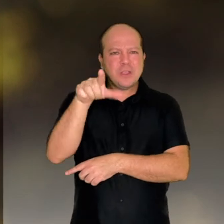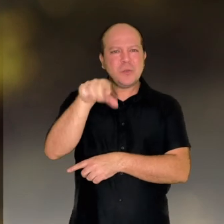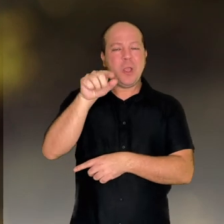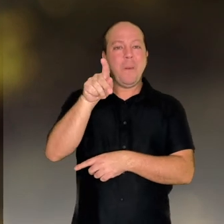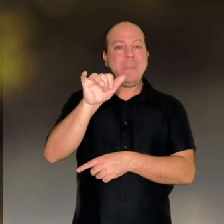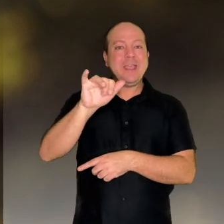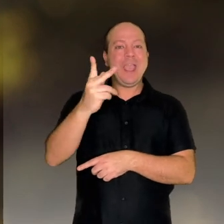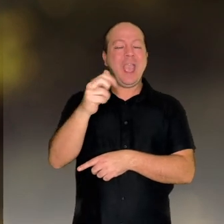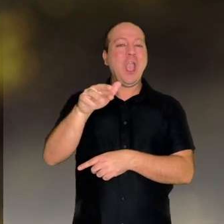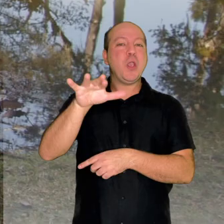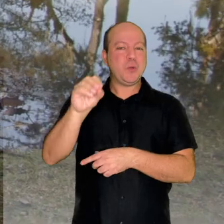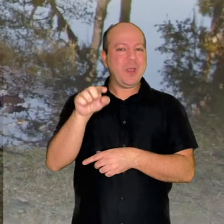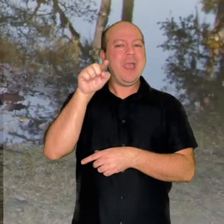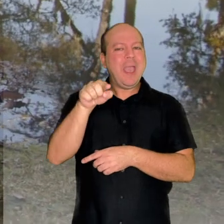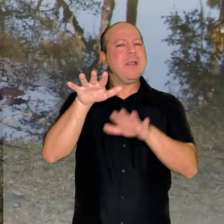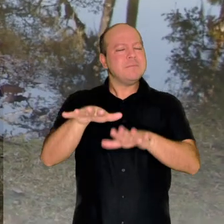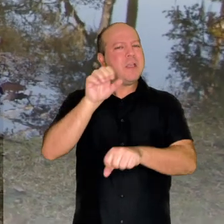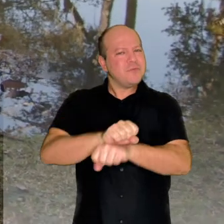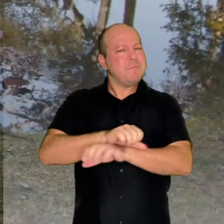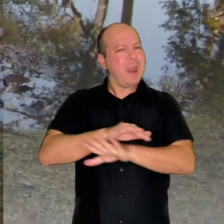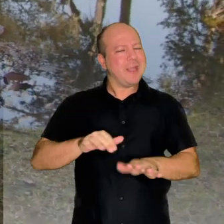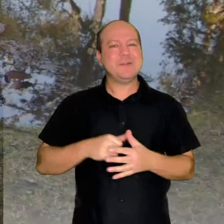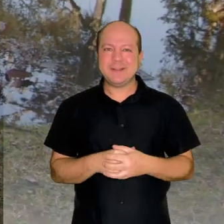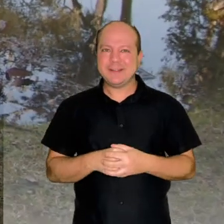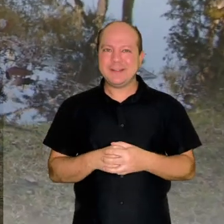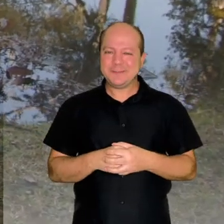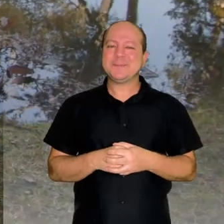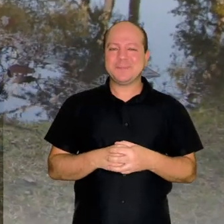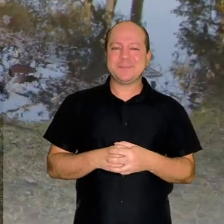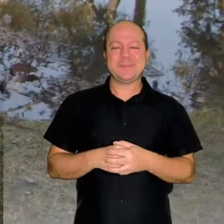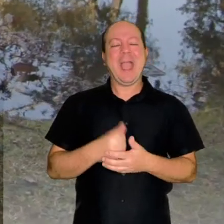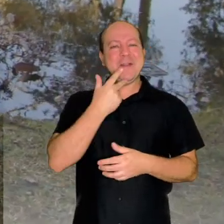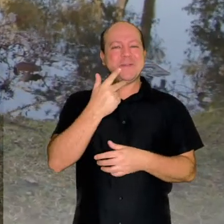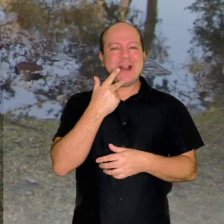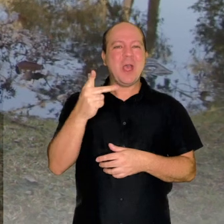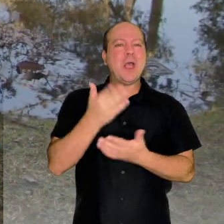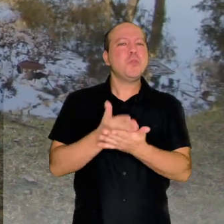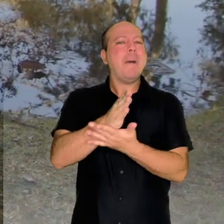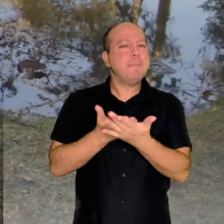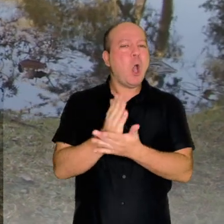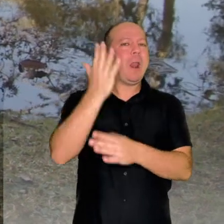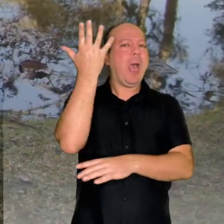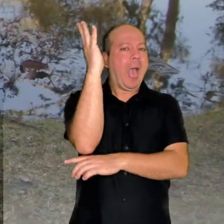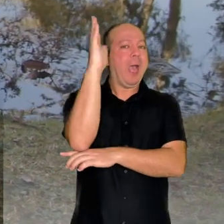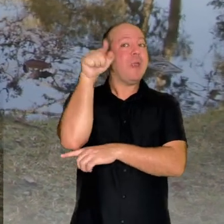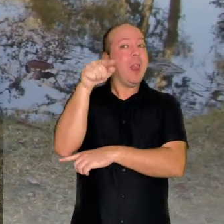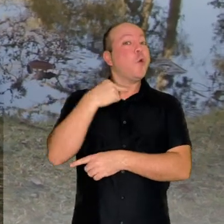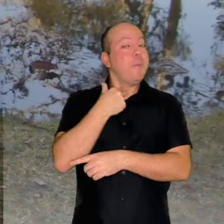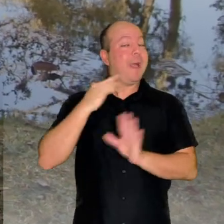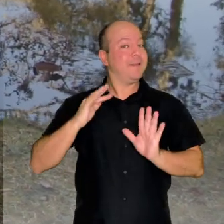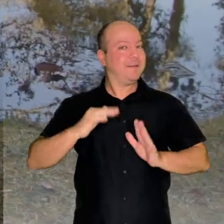fazer balança, deixa o Pinheiro quieto. Deixa ela tá. Não amola a árvore, ela está